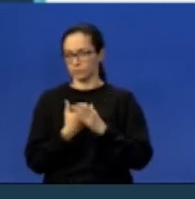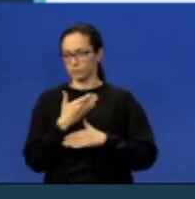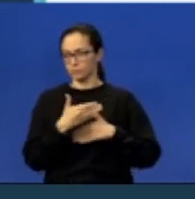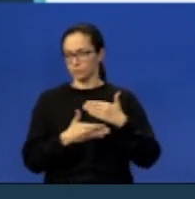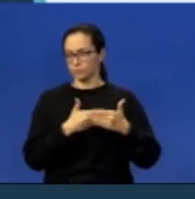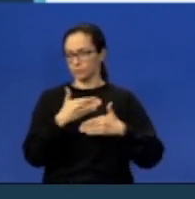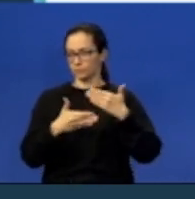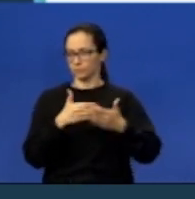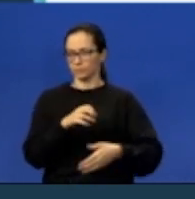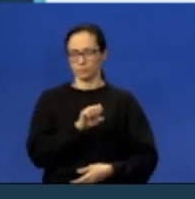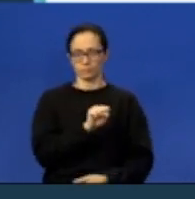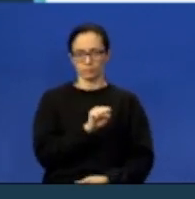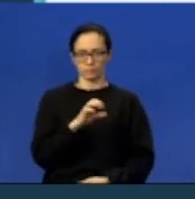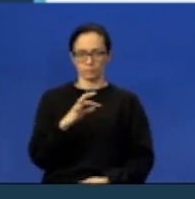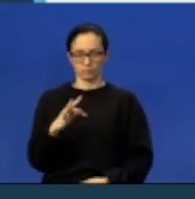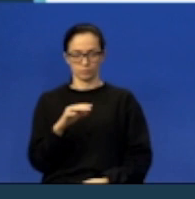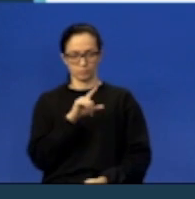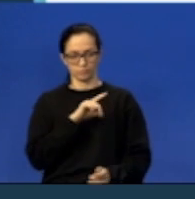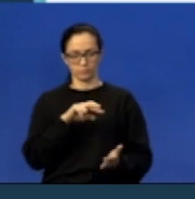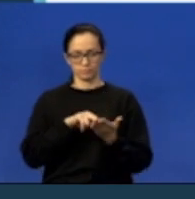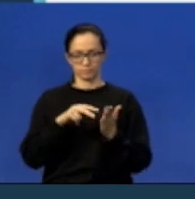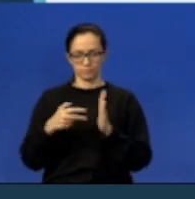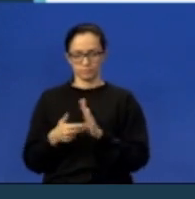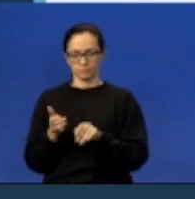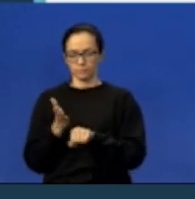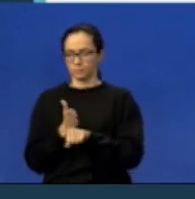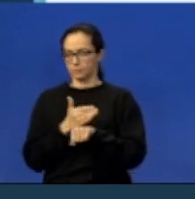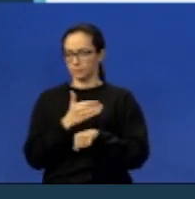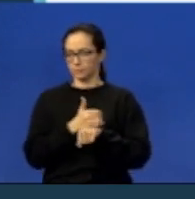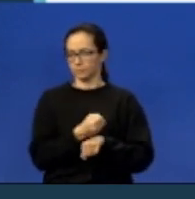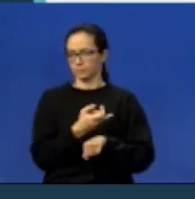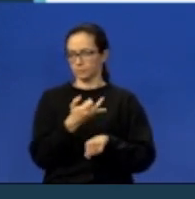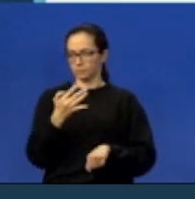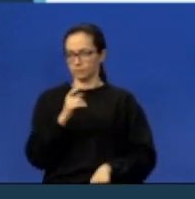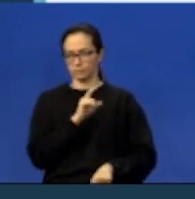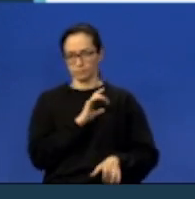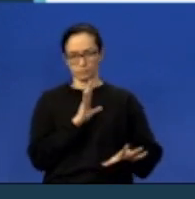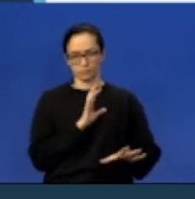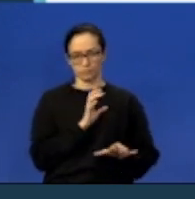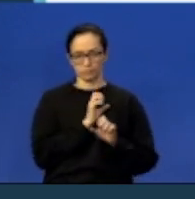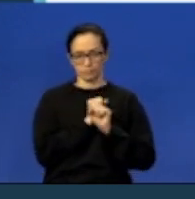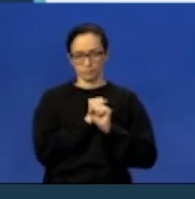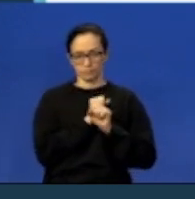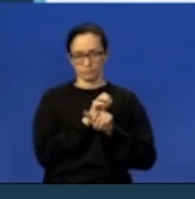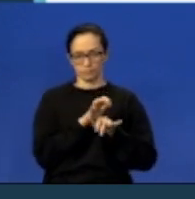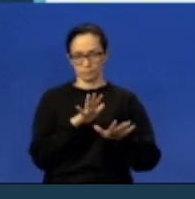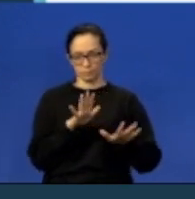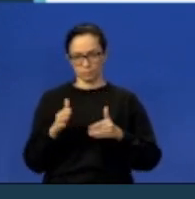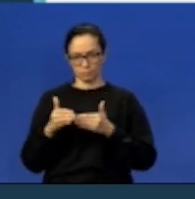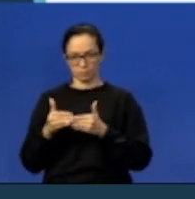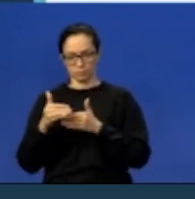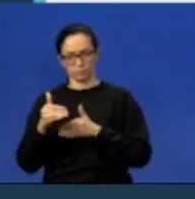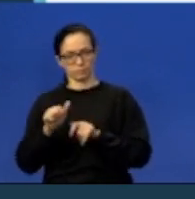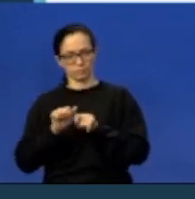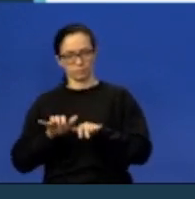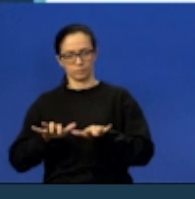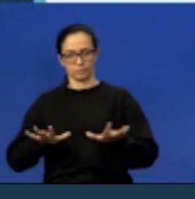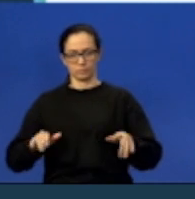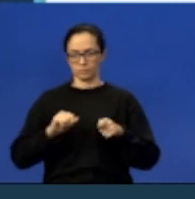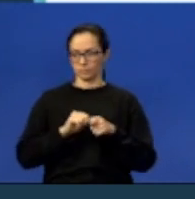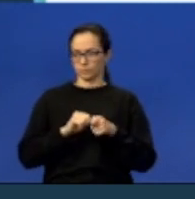segmento ST, que significa o intervalo de tempo entre, né, uma contração e um período de relaxamento.